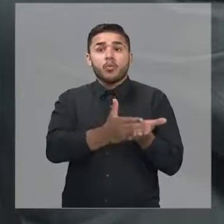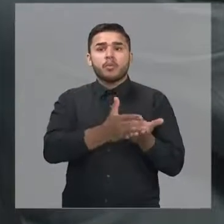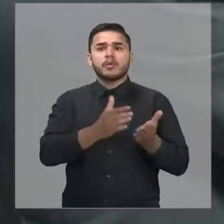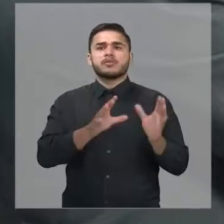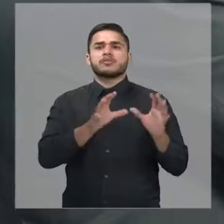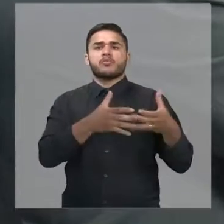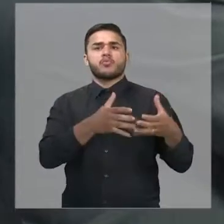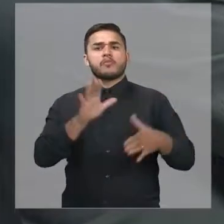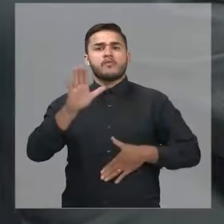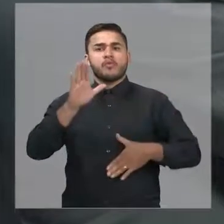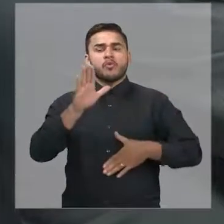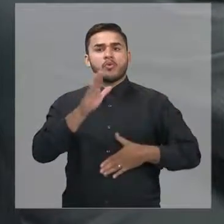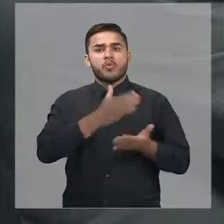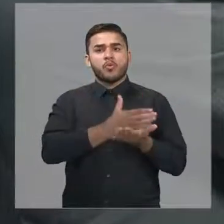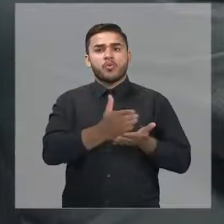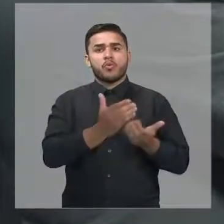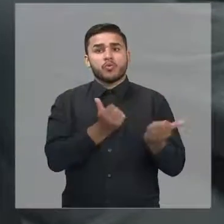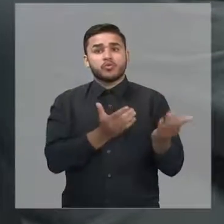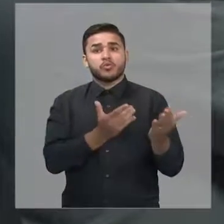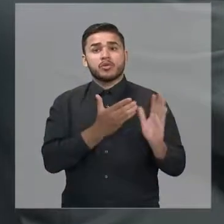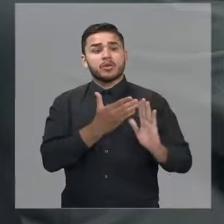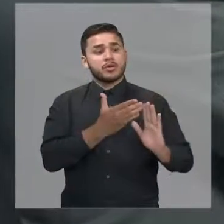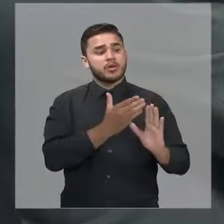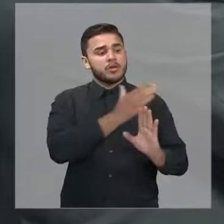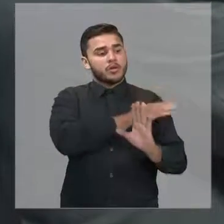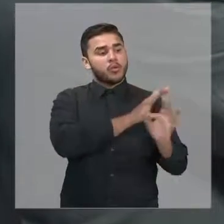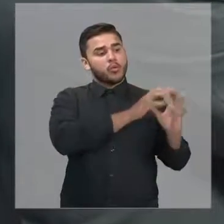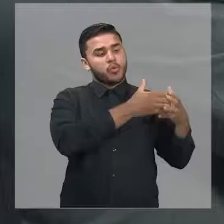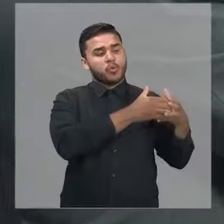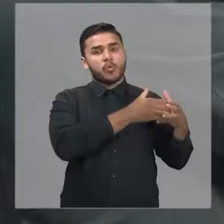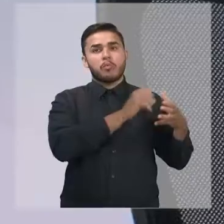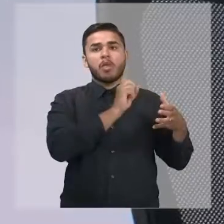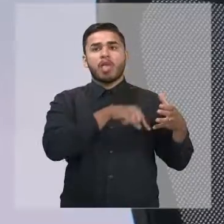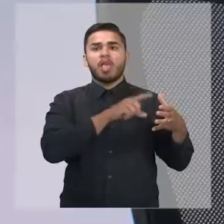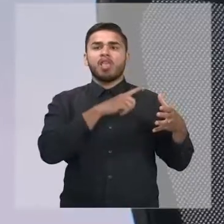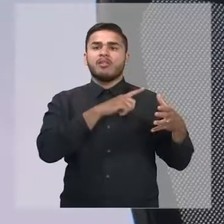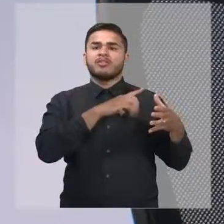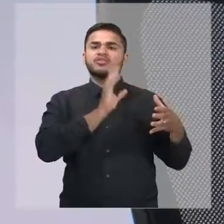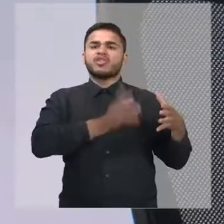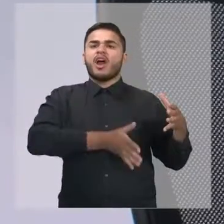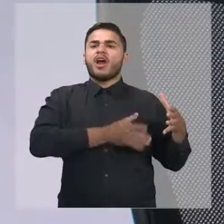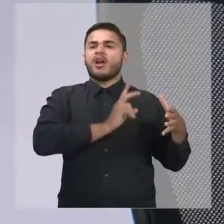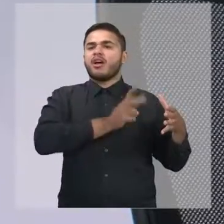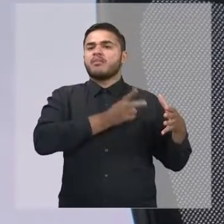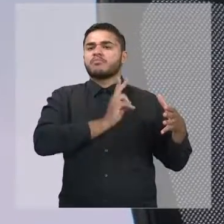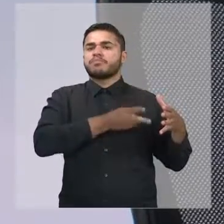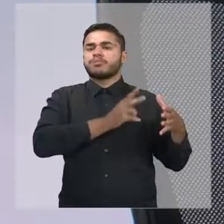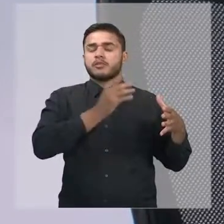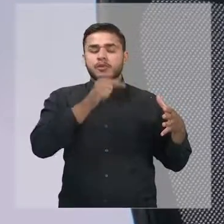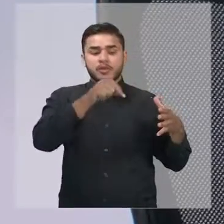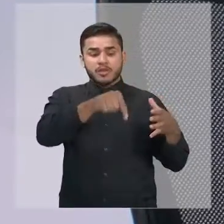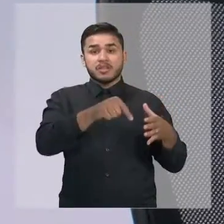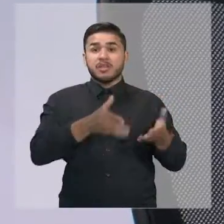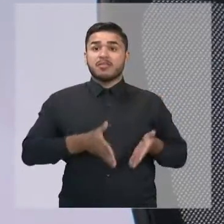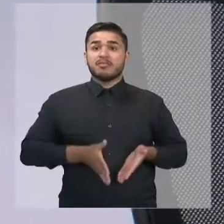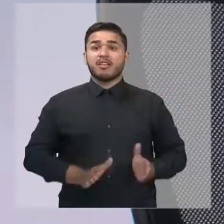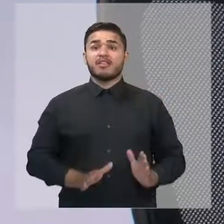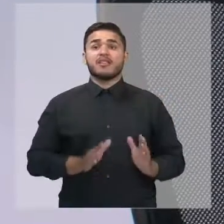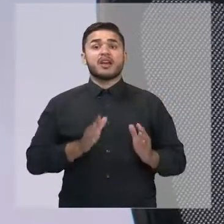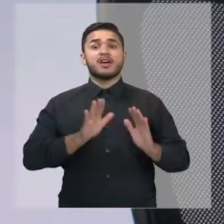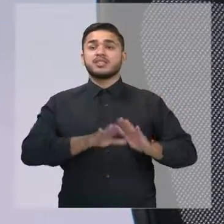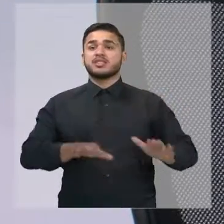esse indivíduo está, que forma a sua estrutura mental, né? ele tende a partir da violência já estabelecida quando ele entra, e